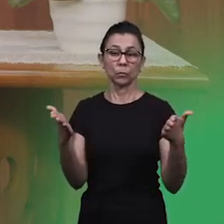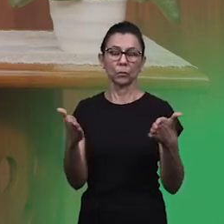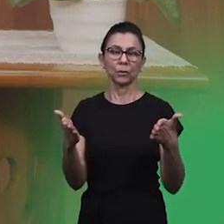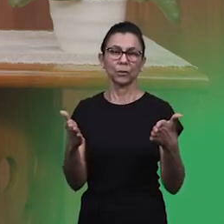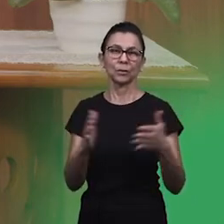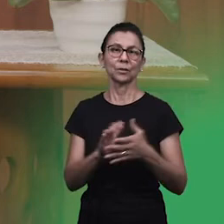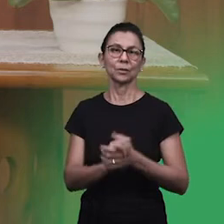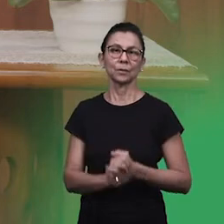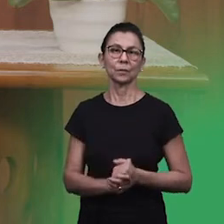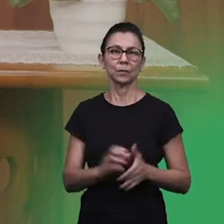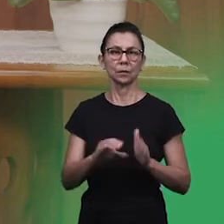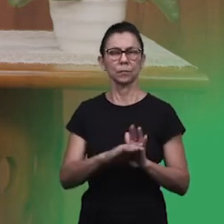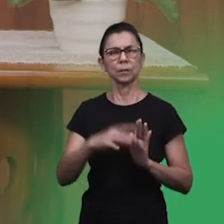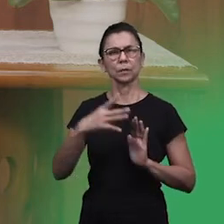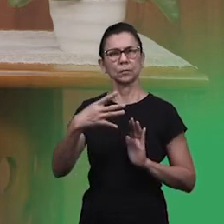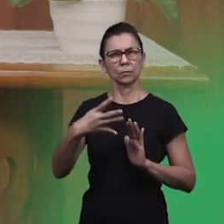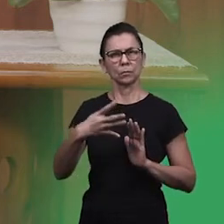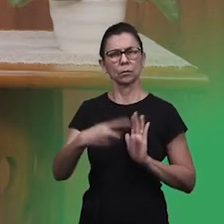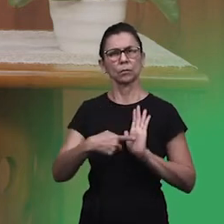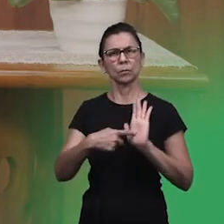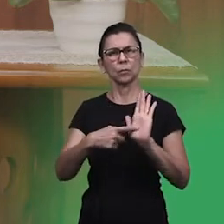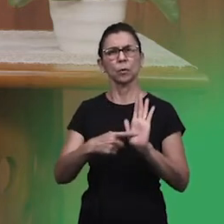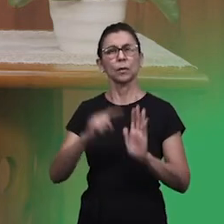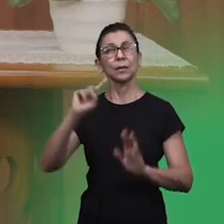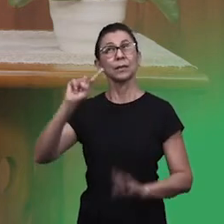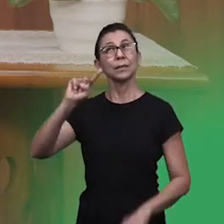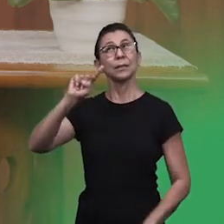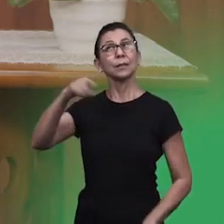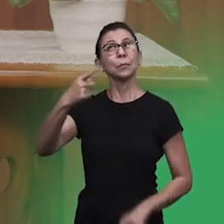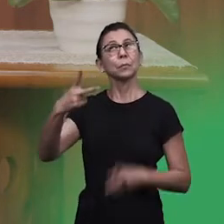capítulo 4 começa a dizer o seguinte, depois que se